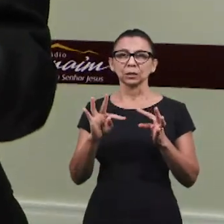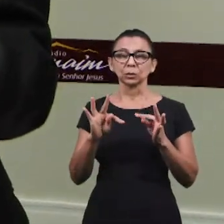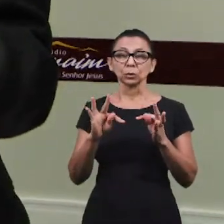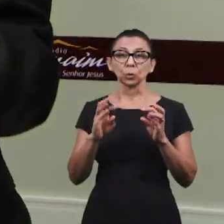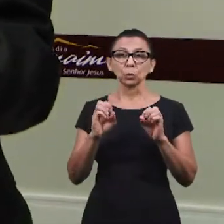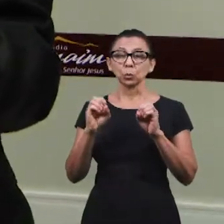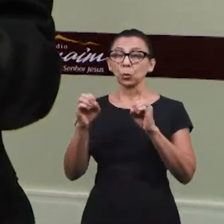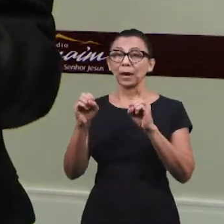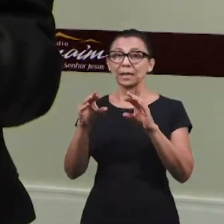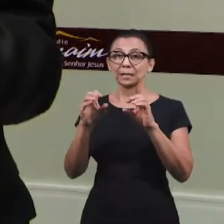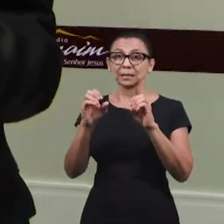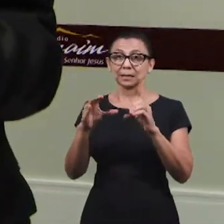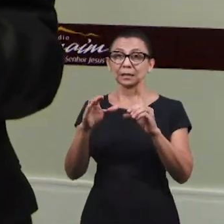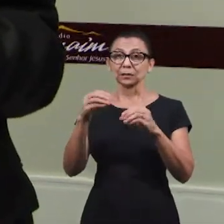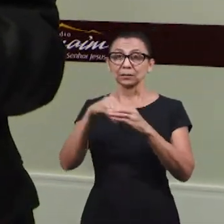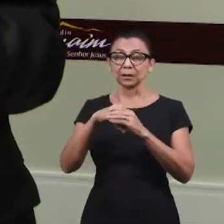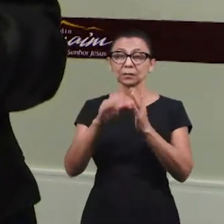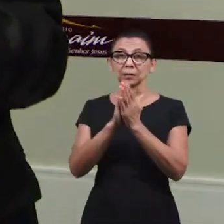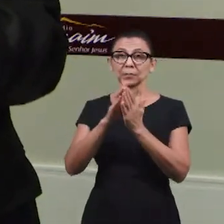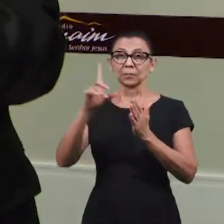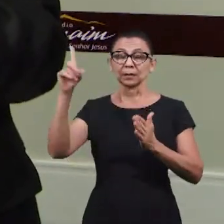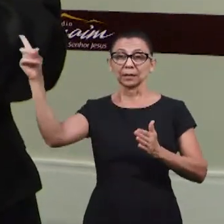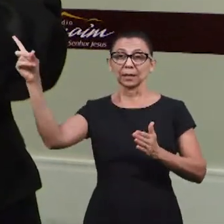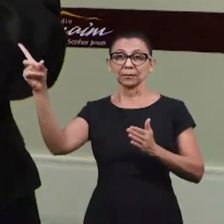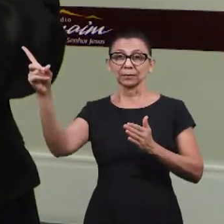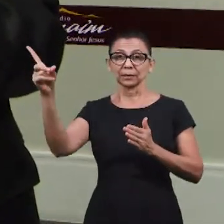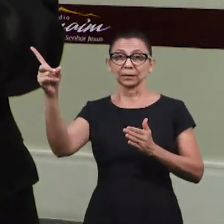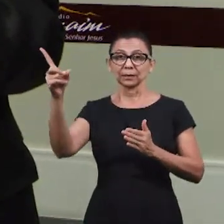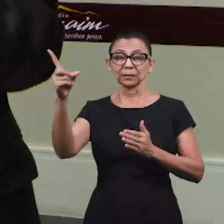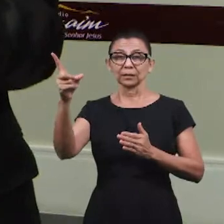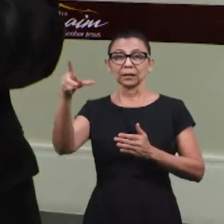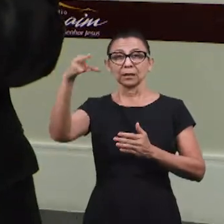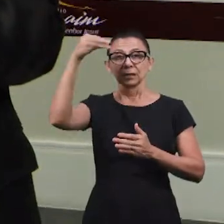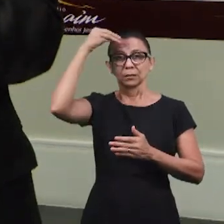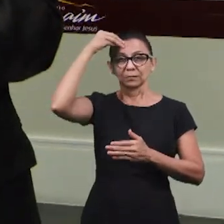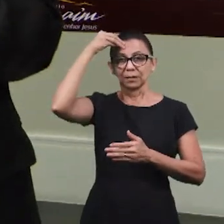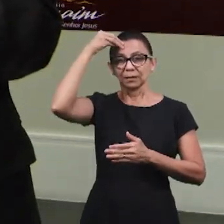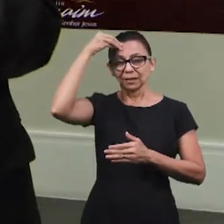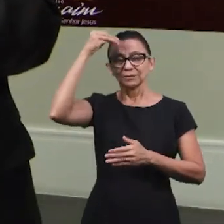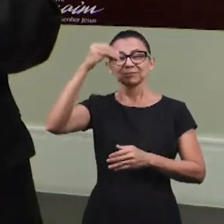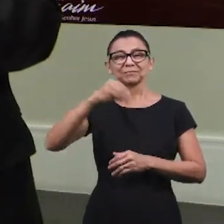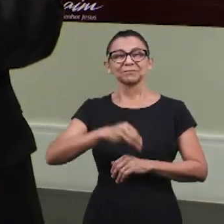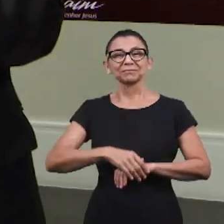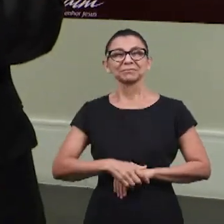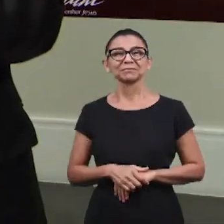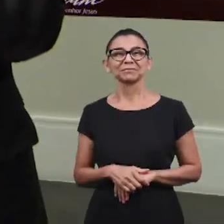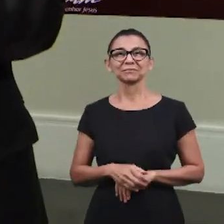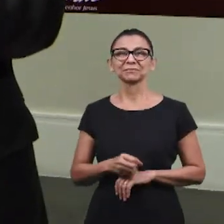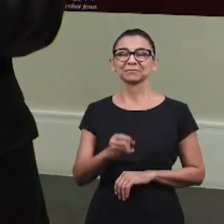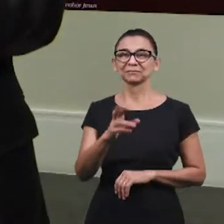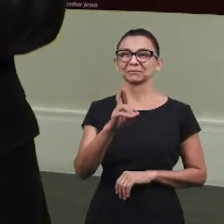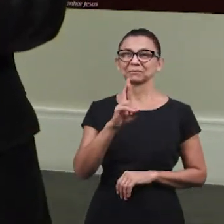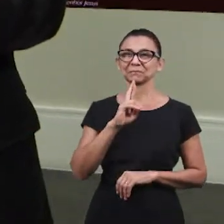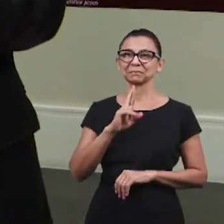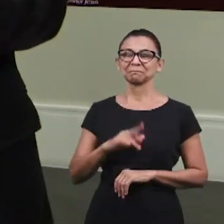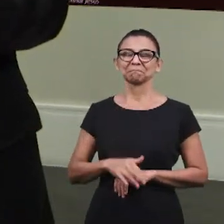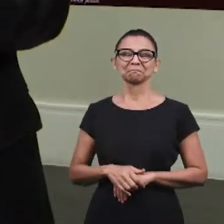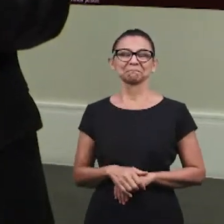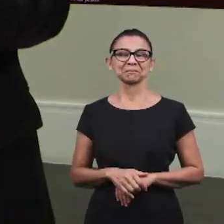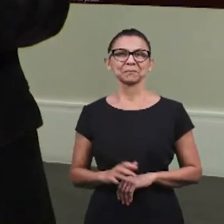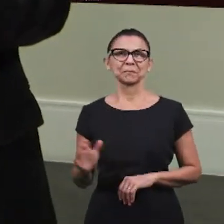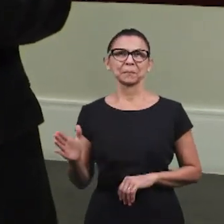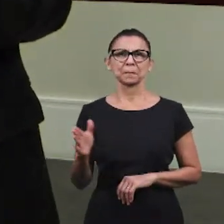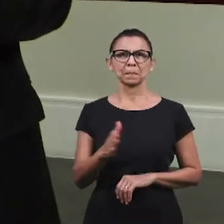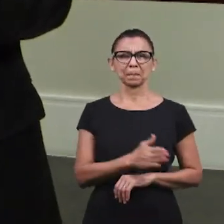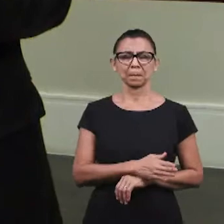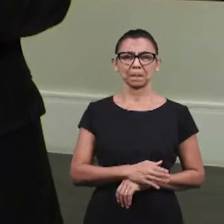no coração. Esta é a mais importante entre as outras. Muito boa a sua resposta. Glória a Deus. Agora vamos